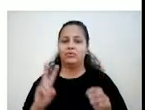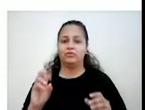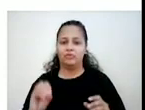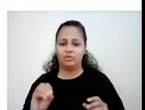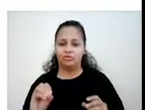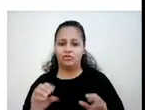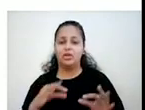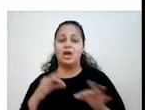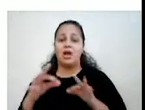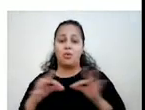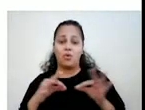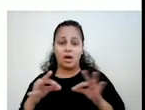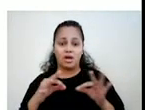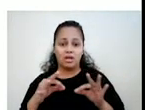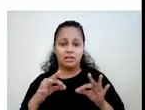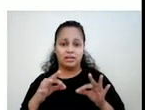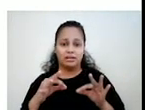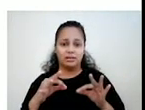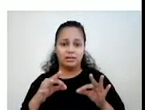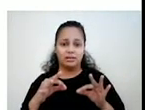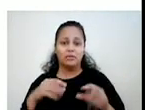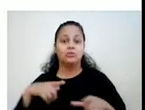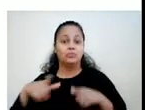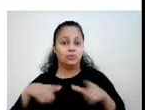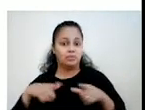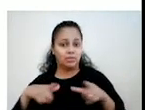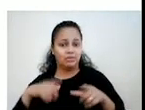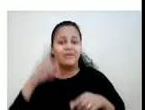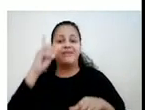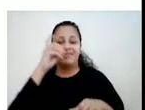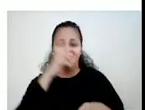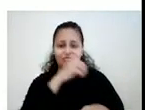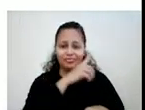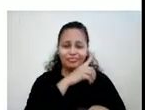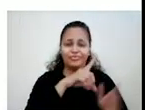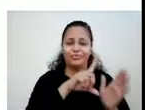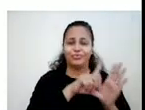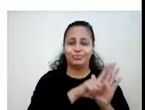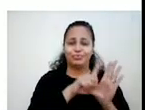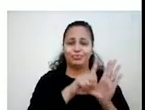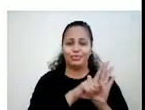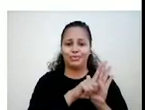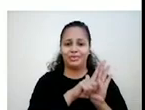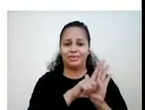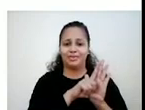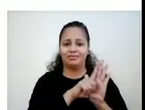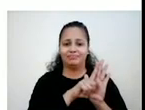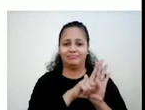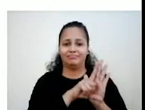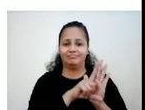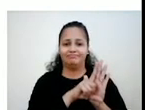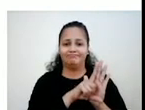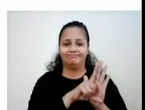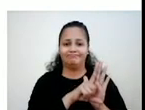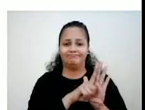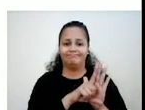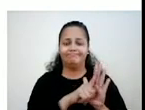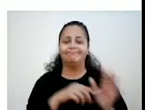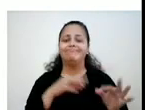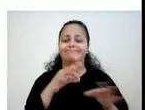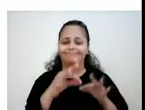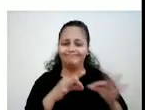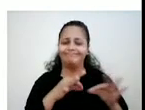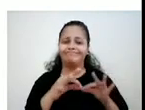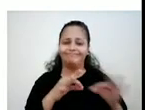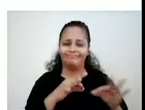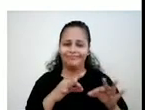século XX, a organização dos operários era muito difícil, era dificultada por lei. Esse tipo de organização